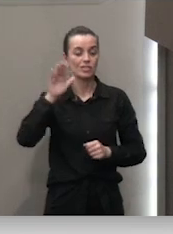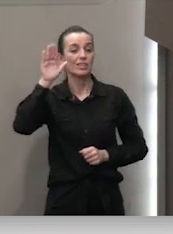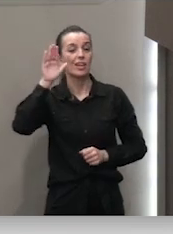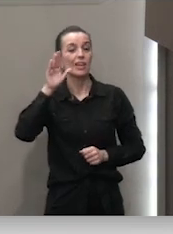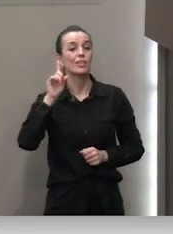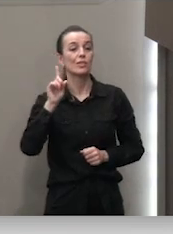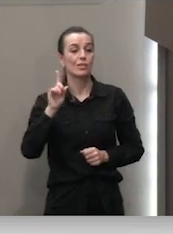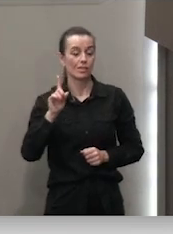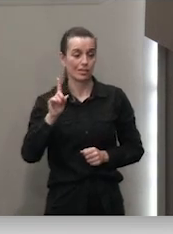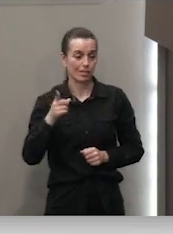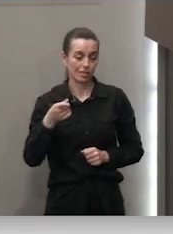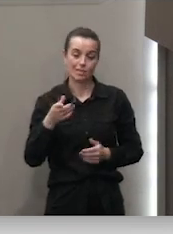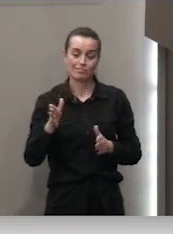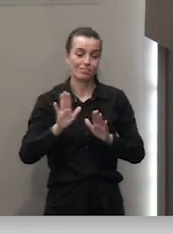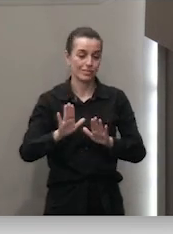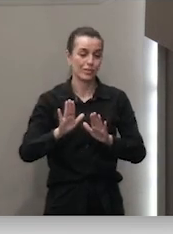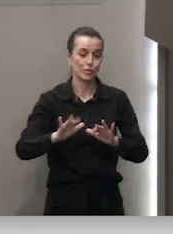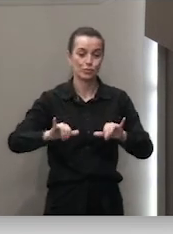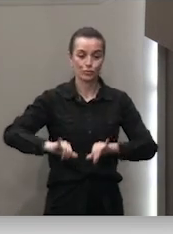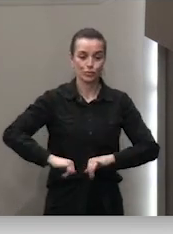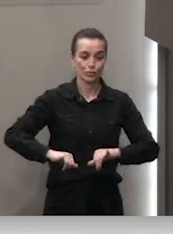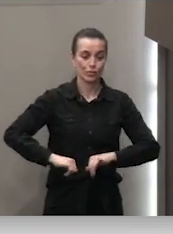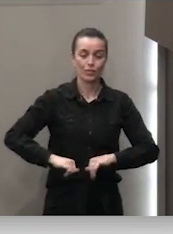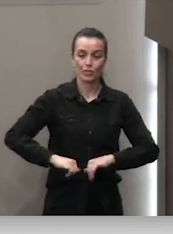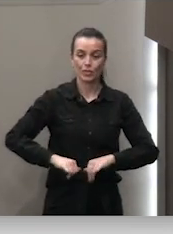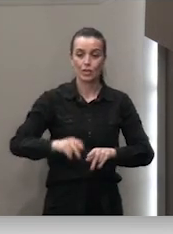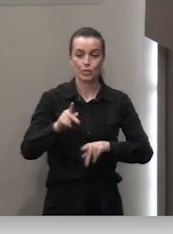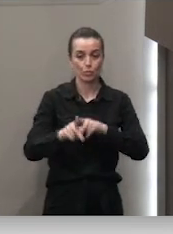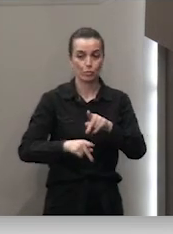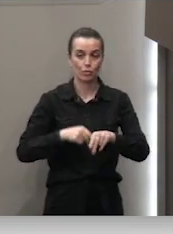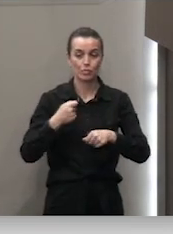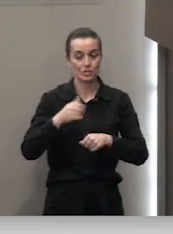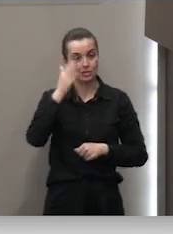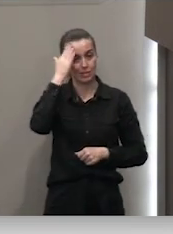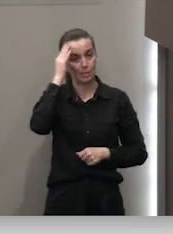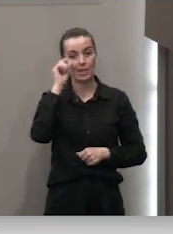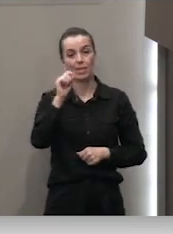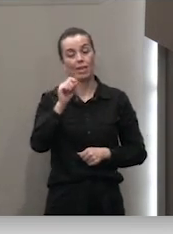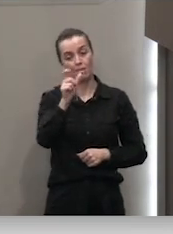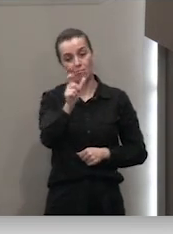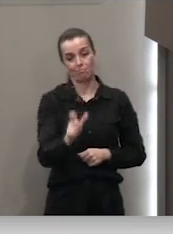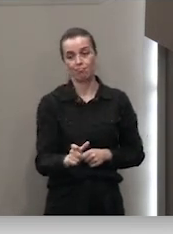população sofrendo há mais de anos, em muitas situações, a população tem que saber quem são.